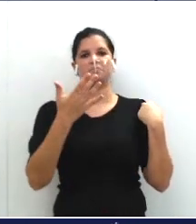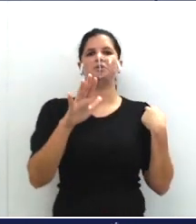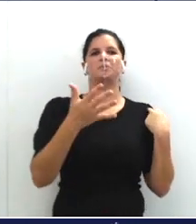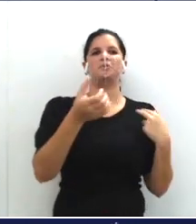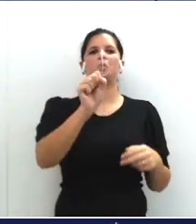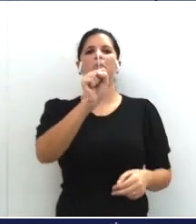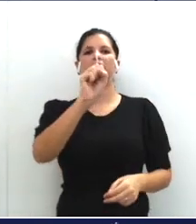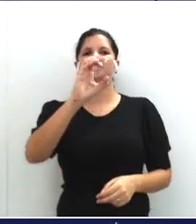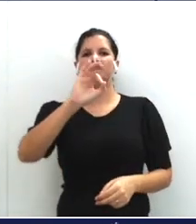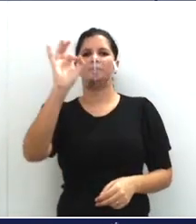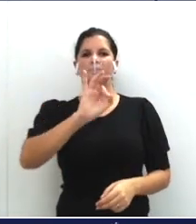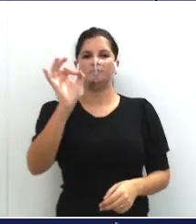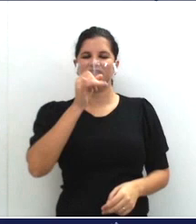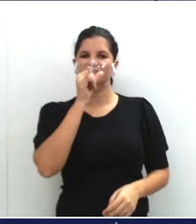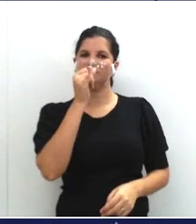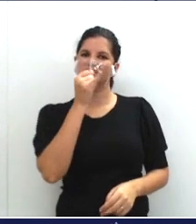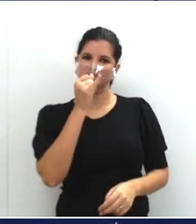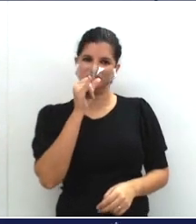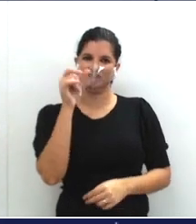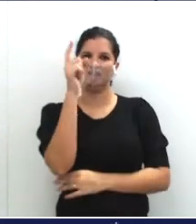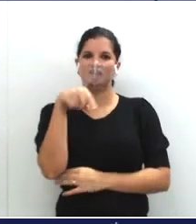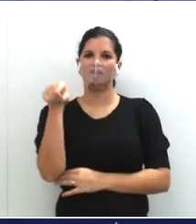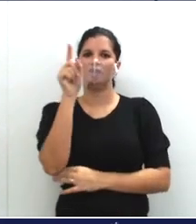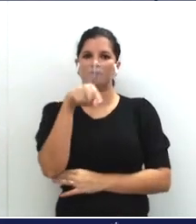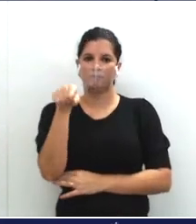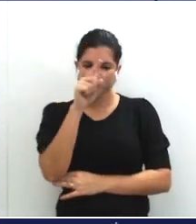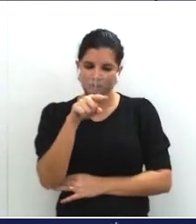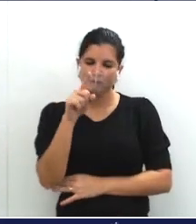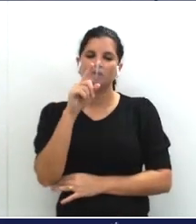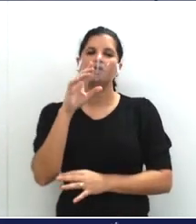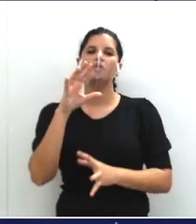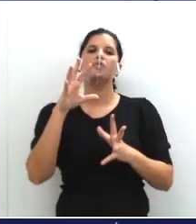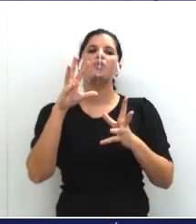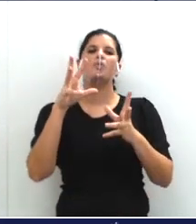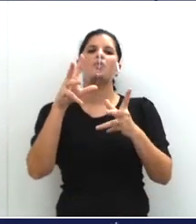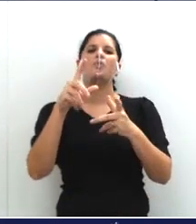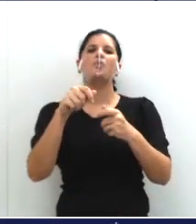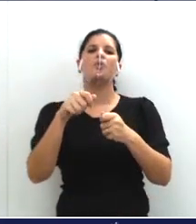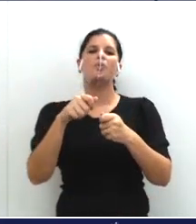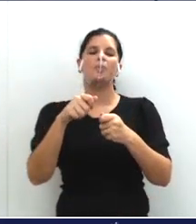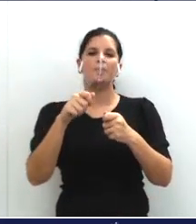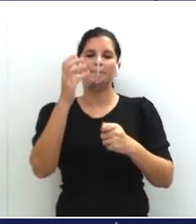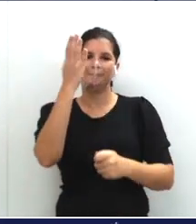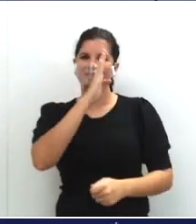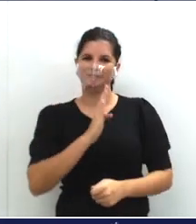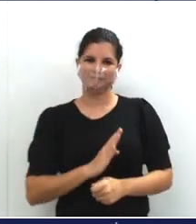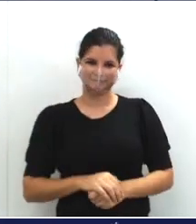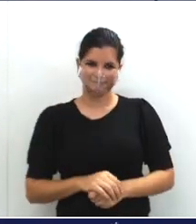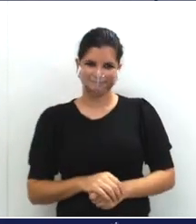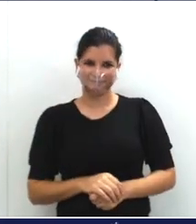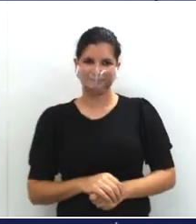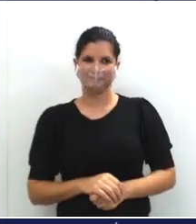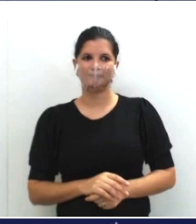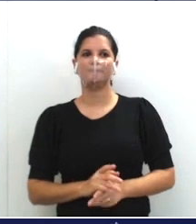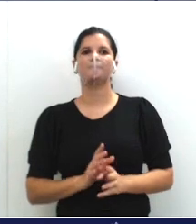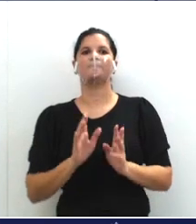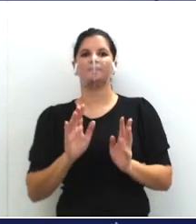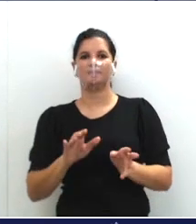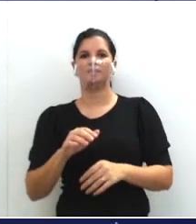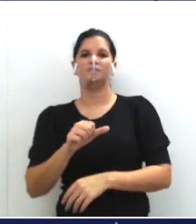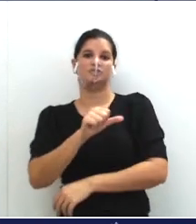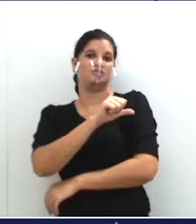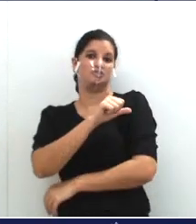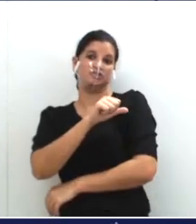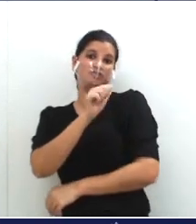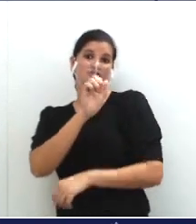de 80% de energia eólica gerada em todo o país. O estado líder na